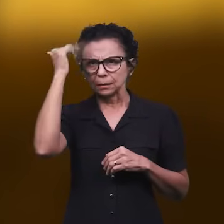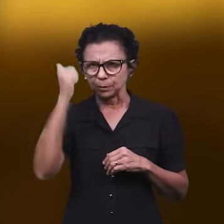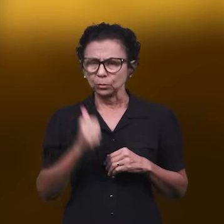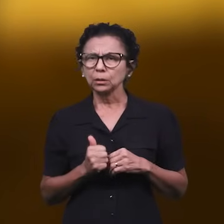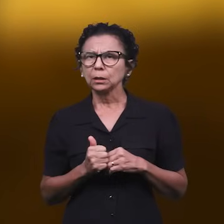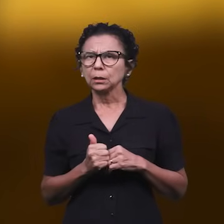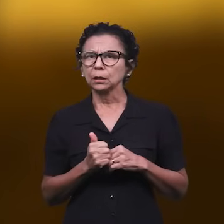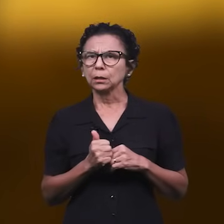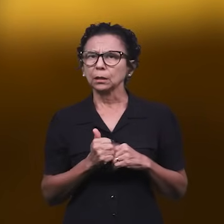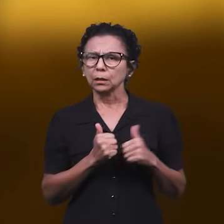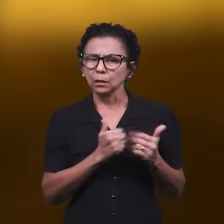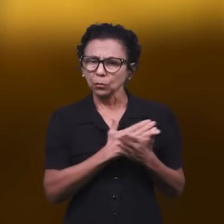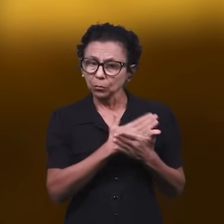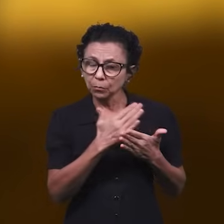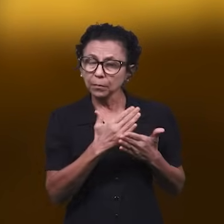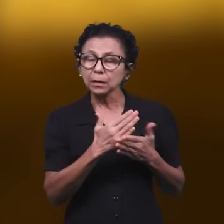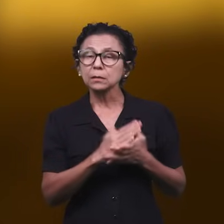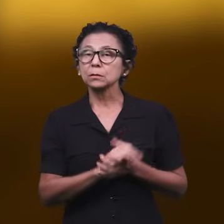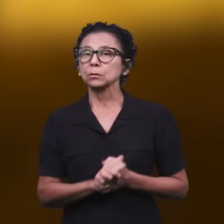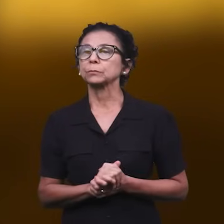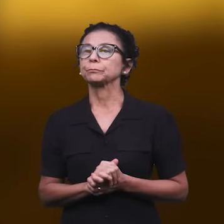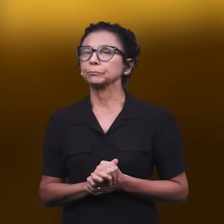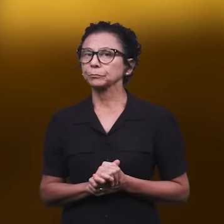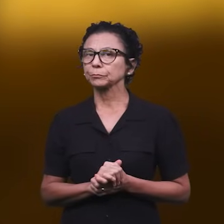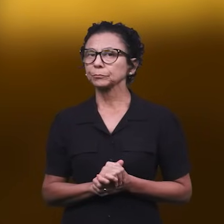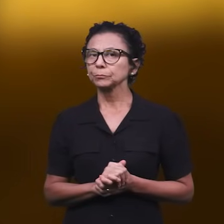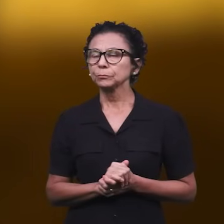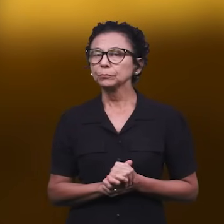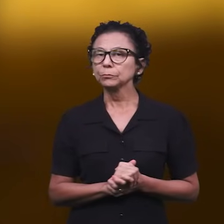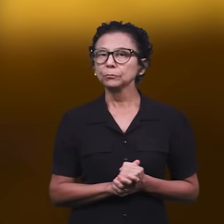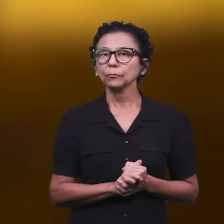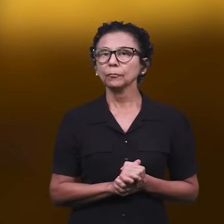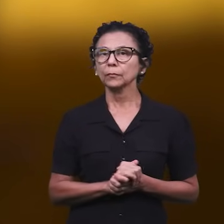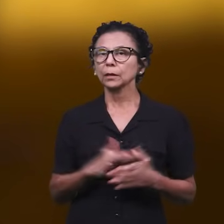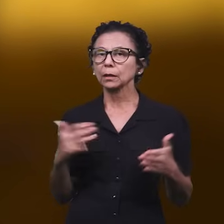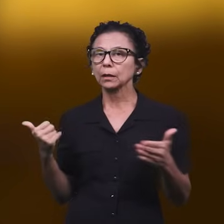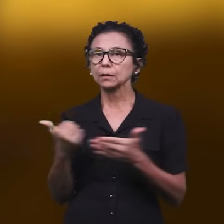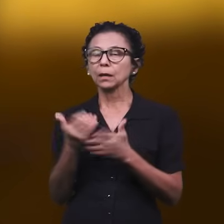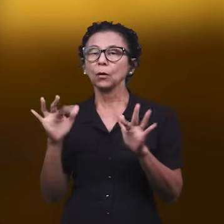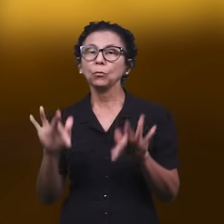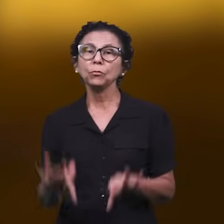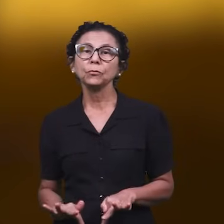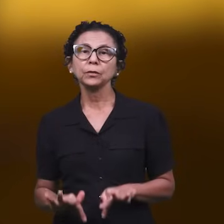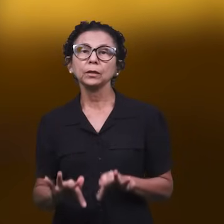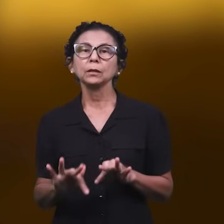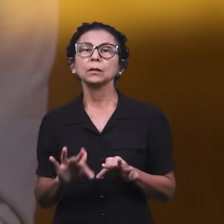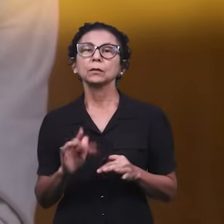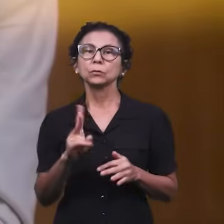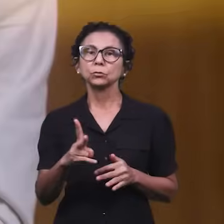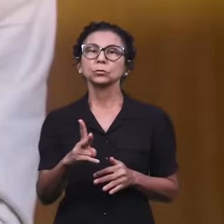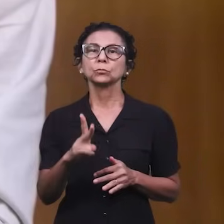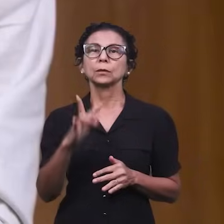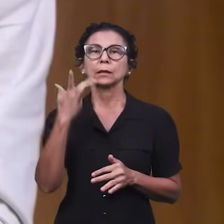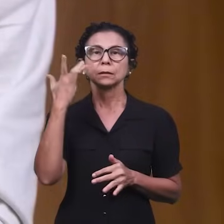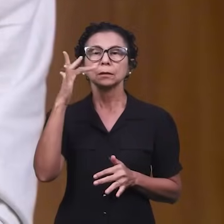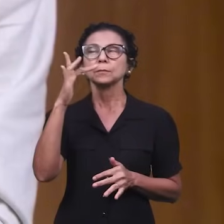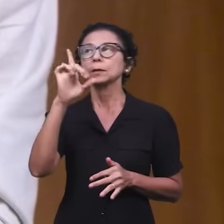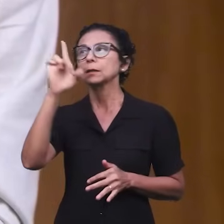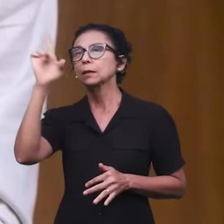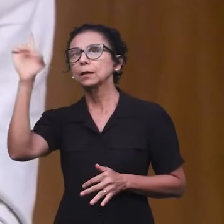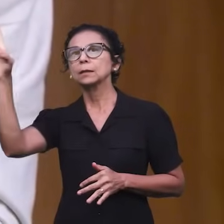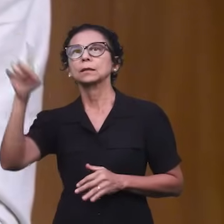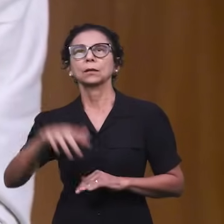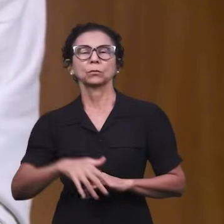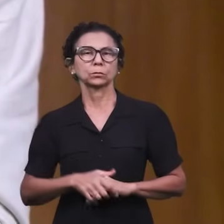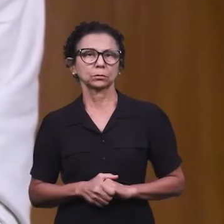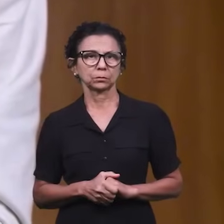assim, Eclesiastes. Porque o fim de tudo é teme a Deus. Então, o temor é uma coisa tão importante na vida do servo, da igreja